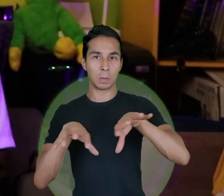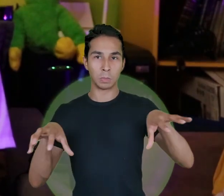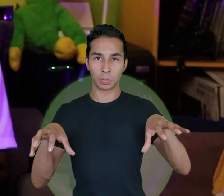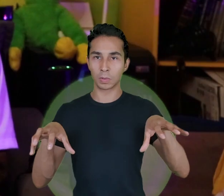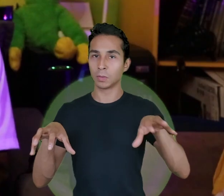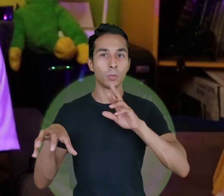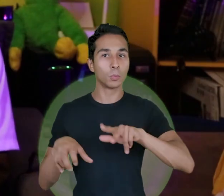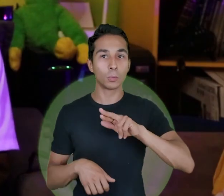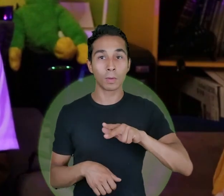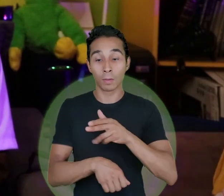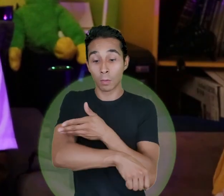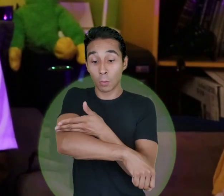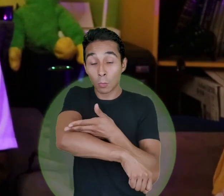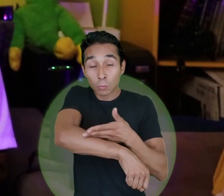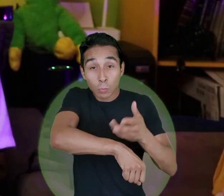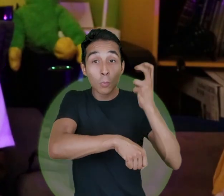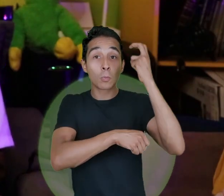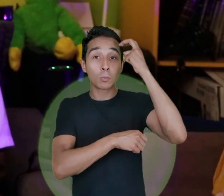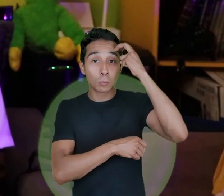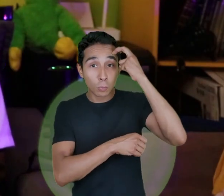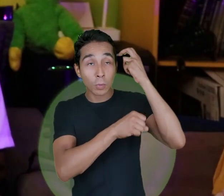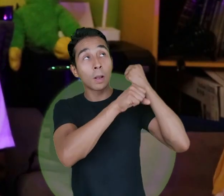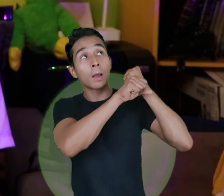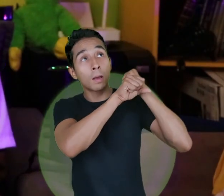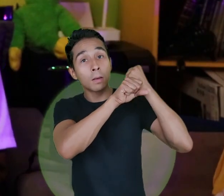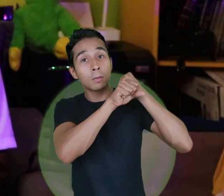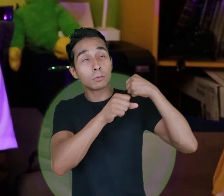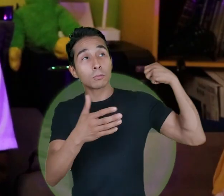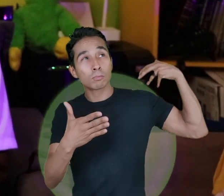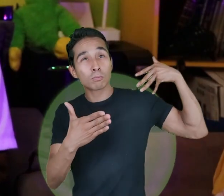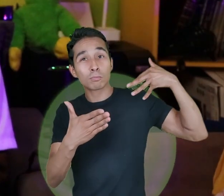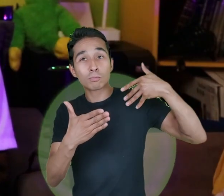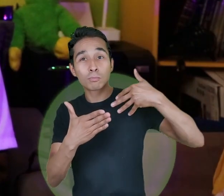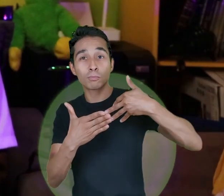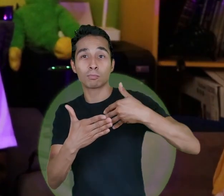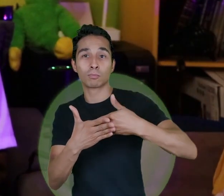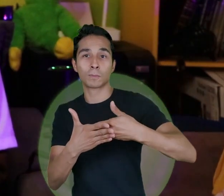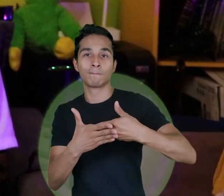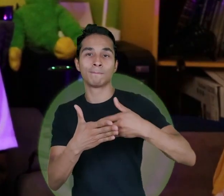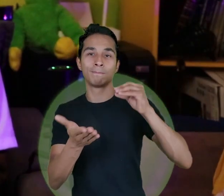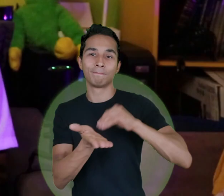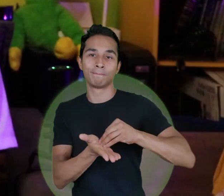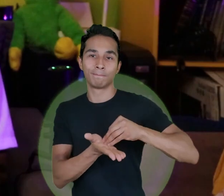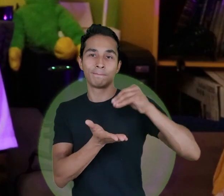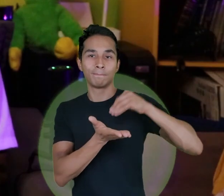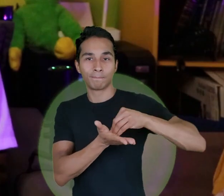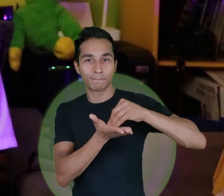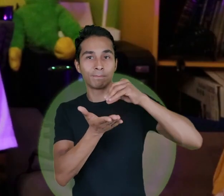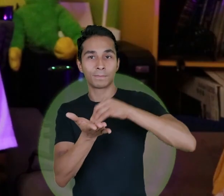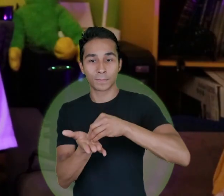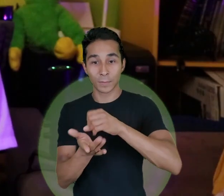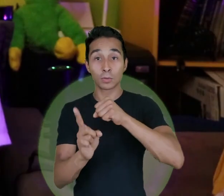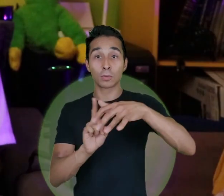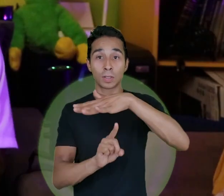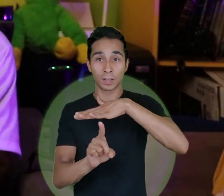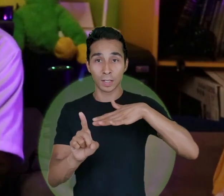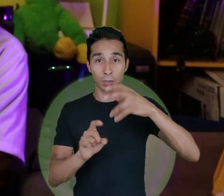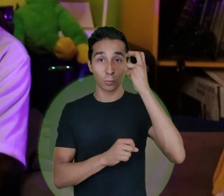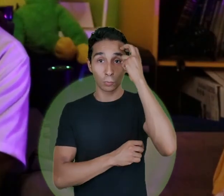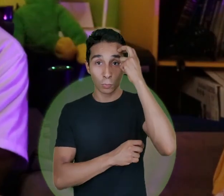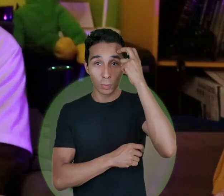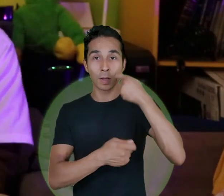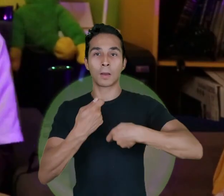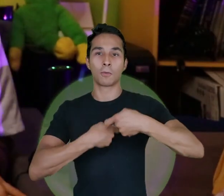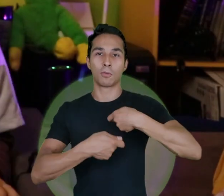sim mostrar que o hábito da cultura esteve por muitas décadas defasado. A sociedade está na chamada economia pobre. Então a